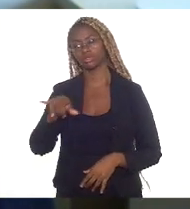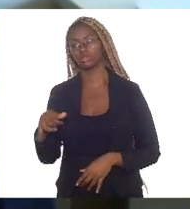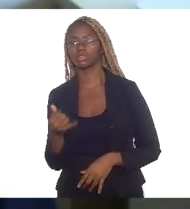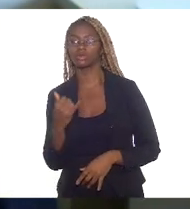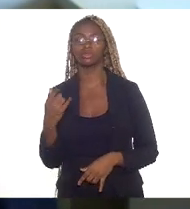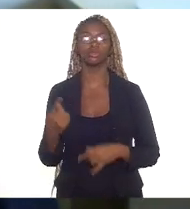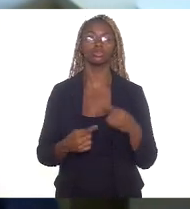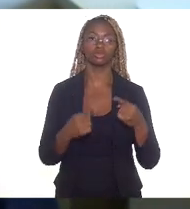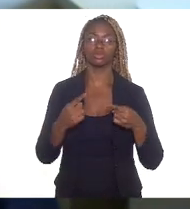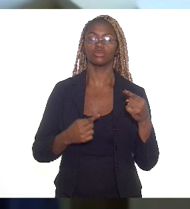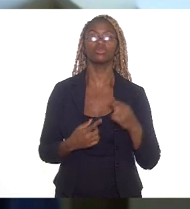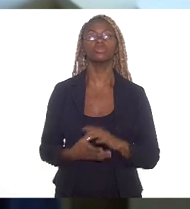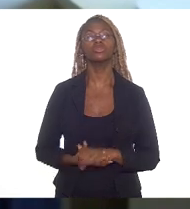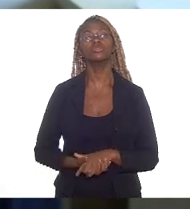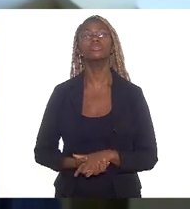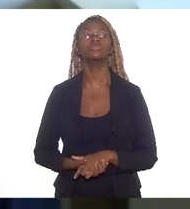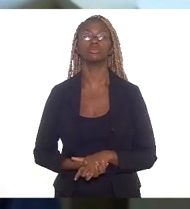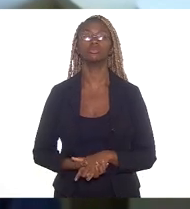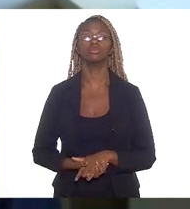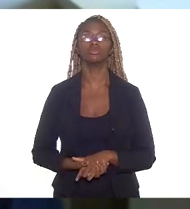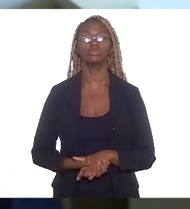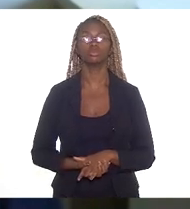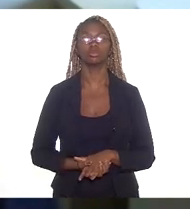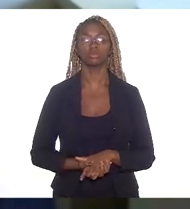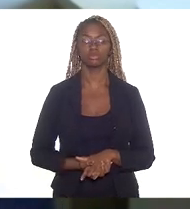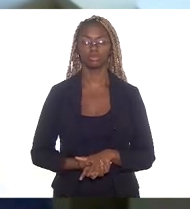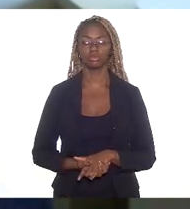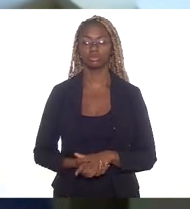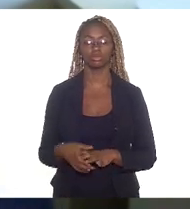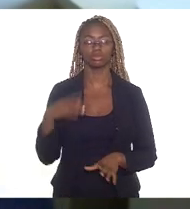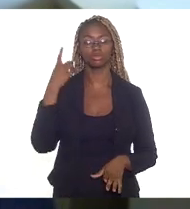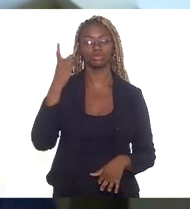Justiça, o deputado Rodrigo Amorim,